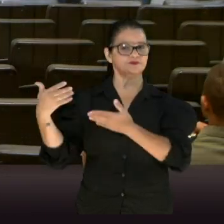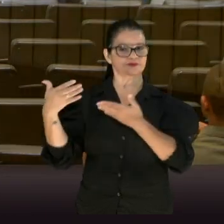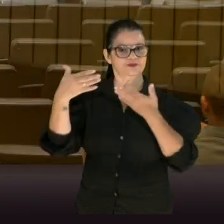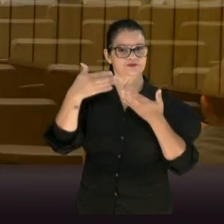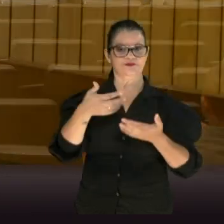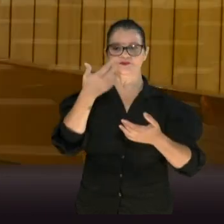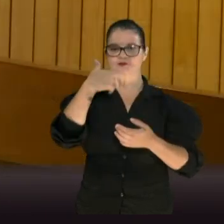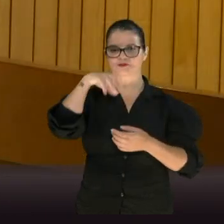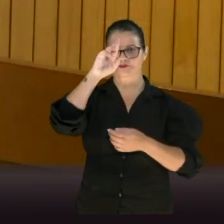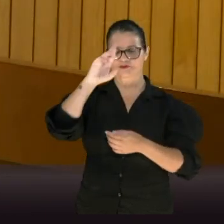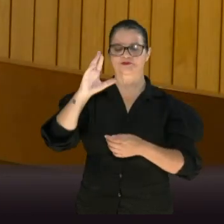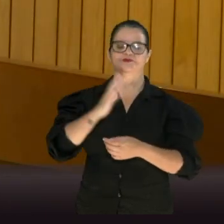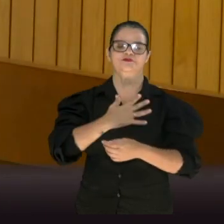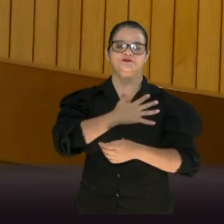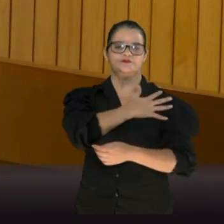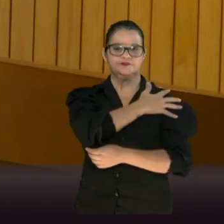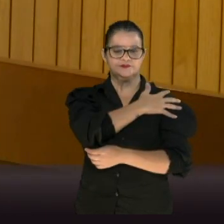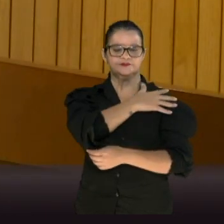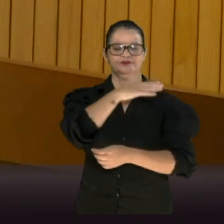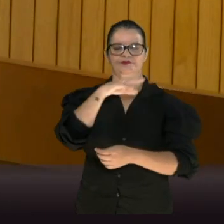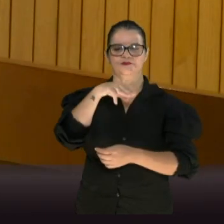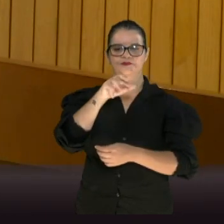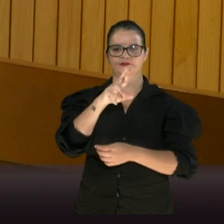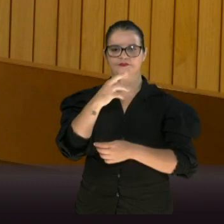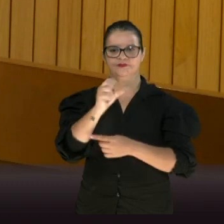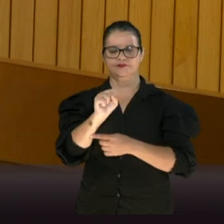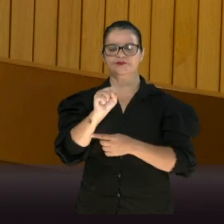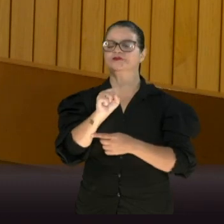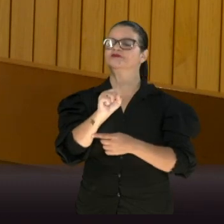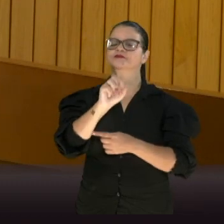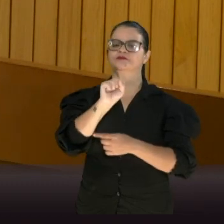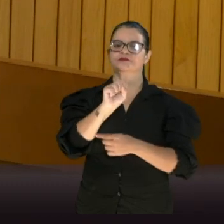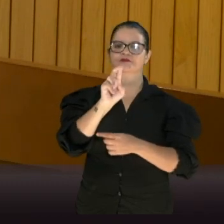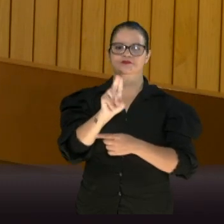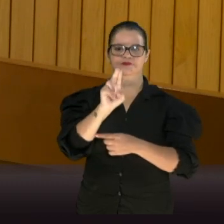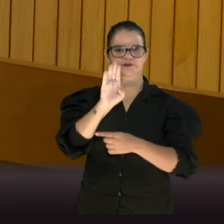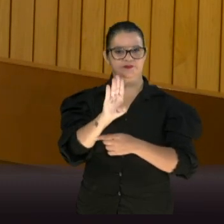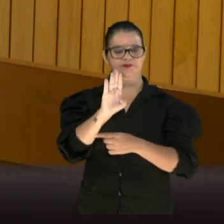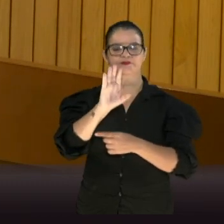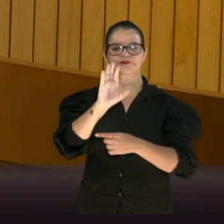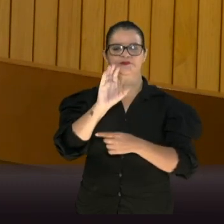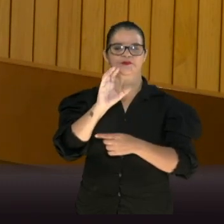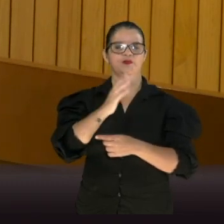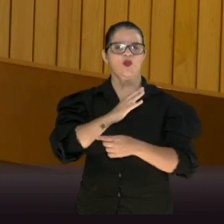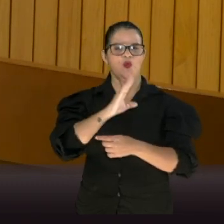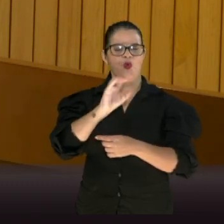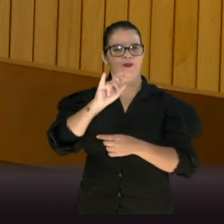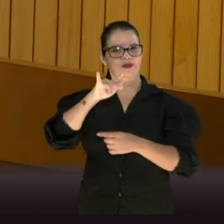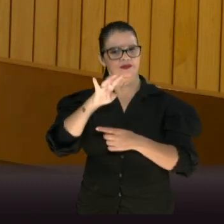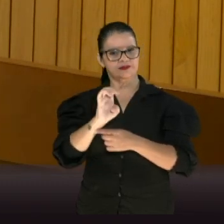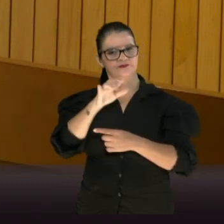Convidamos o senhor Coronel Marcos Ramalho, Subcomandante-Geral da Polícia Militar de Pernambuco.